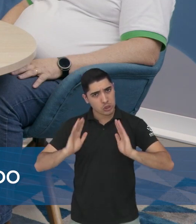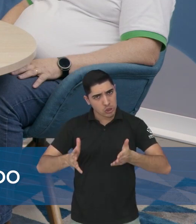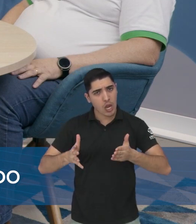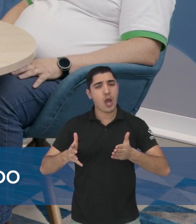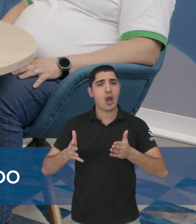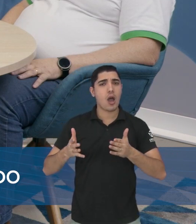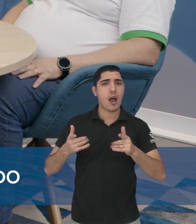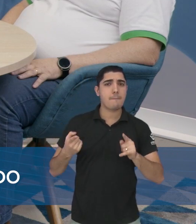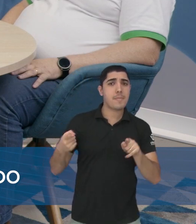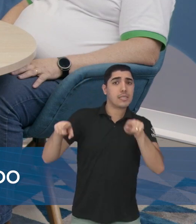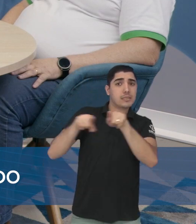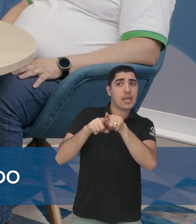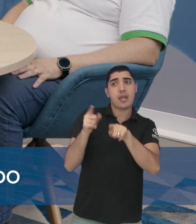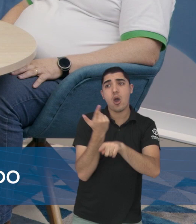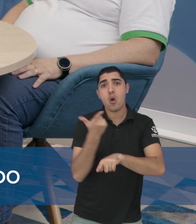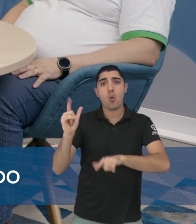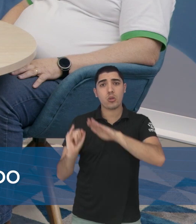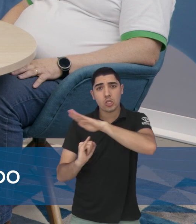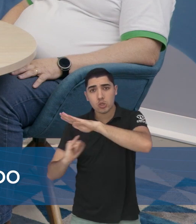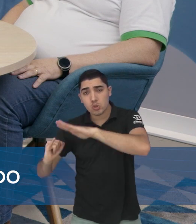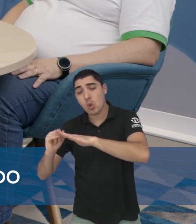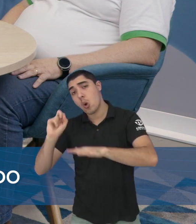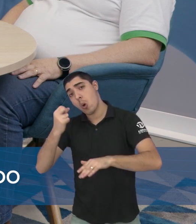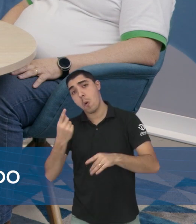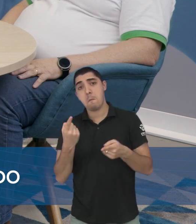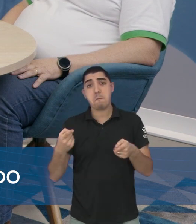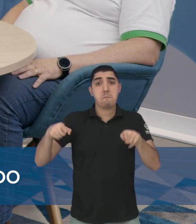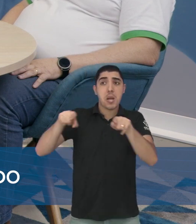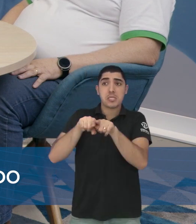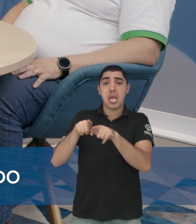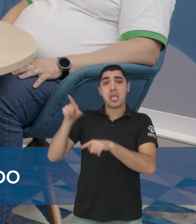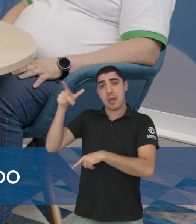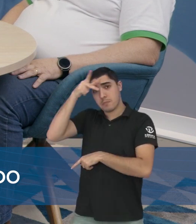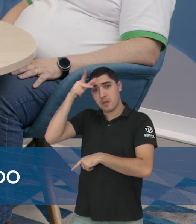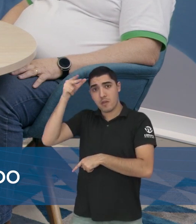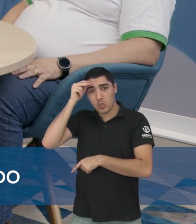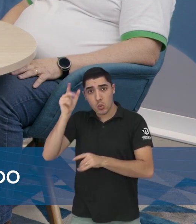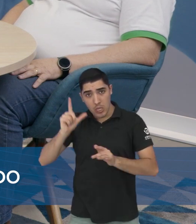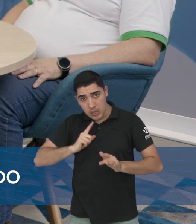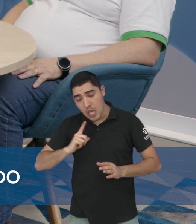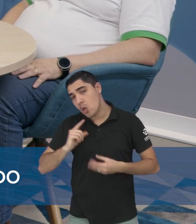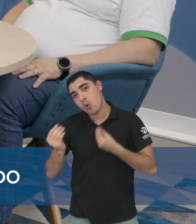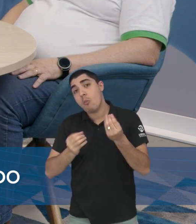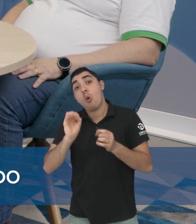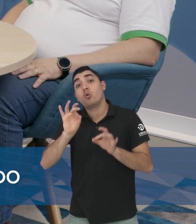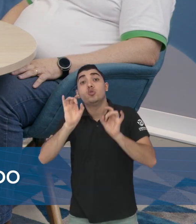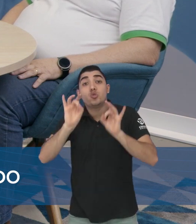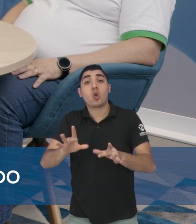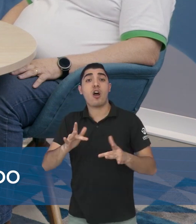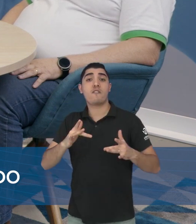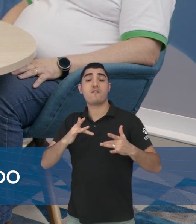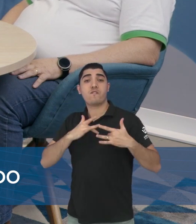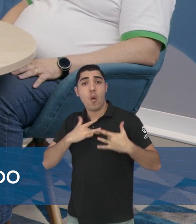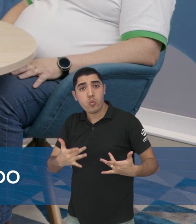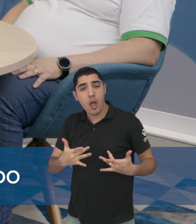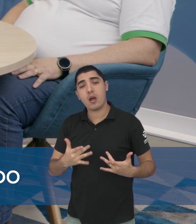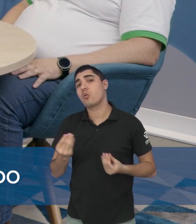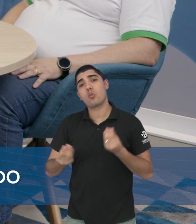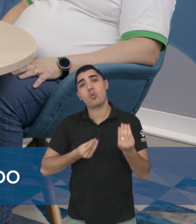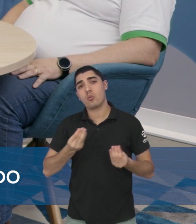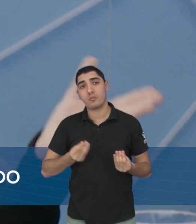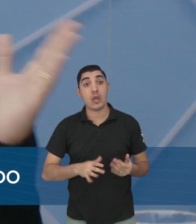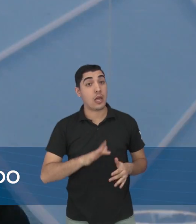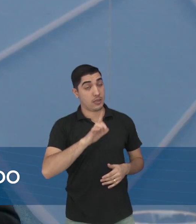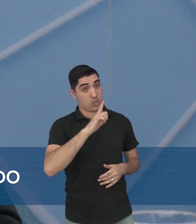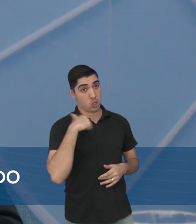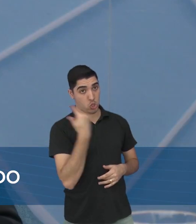vínculo com outra instituição, com o poder público? Ela só sobrevive mesmo de doações, do voluntariado? A instituição, ela se